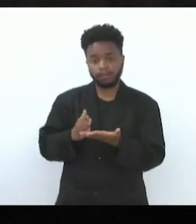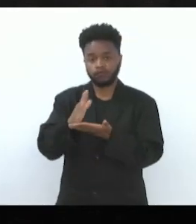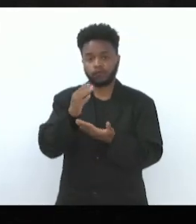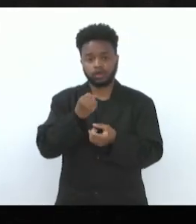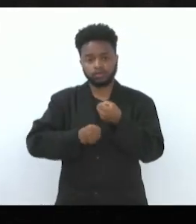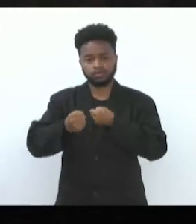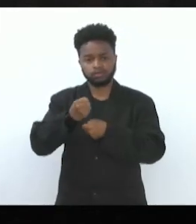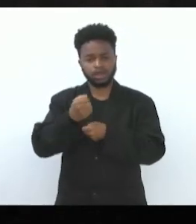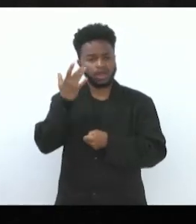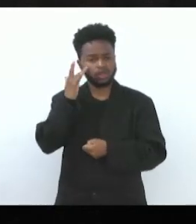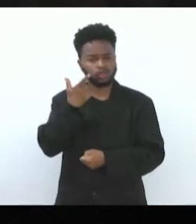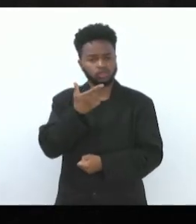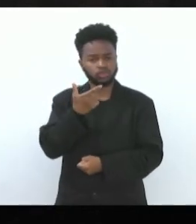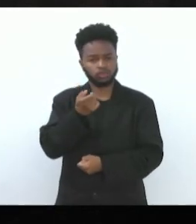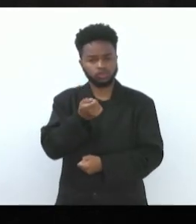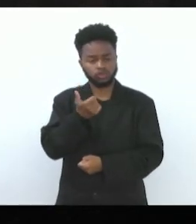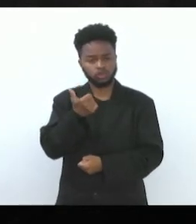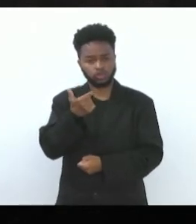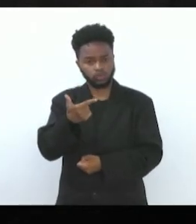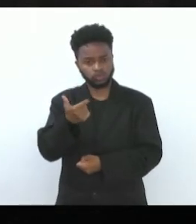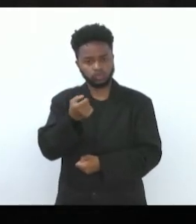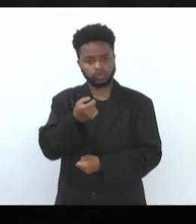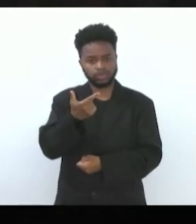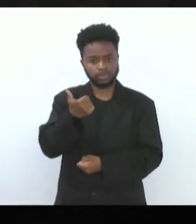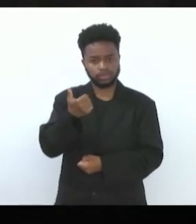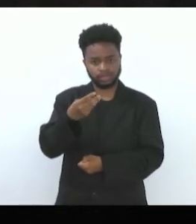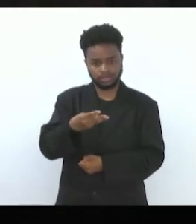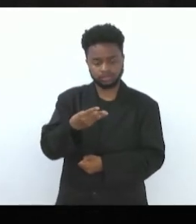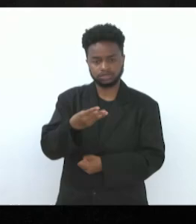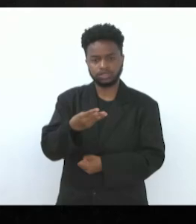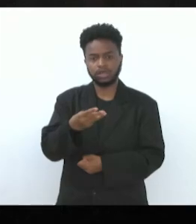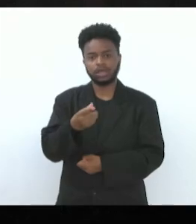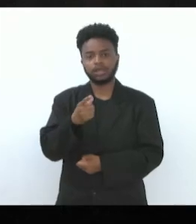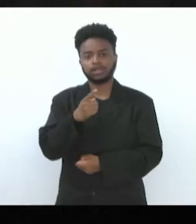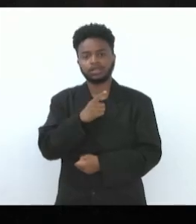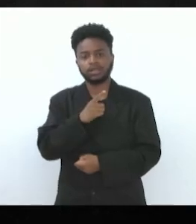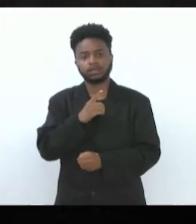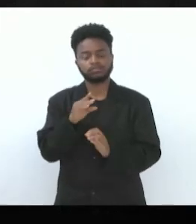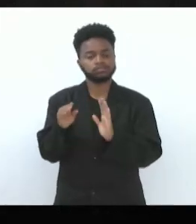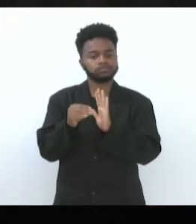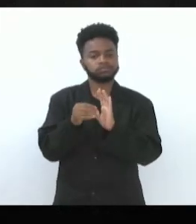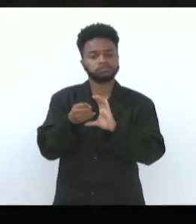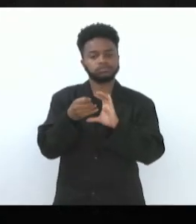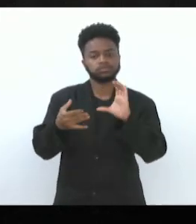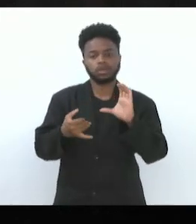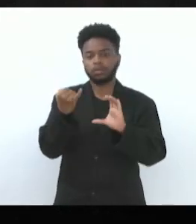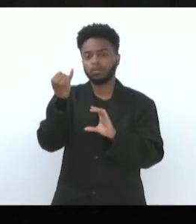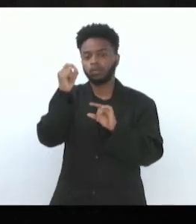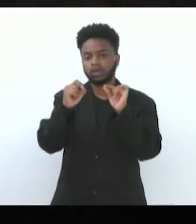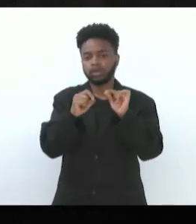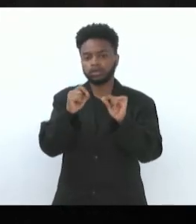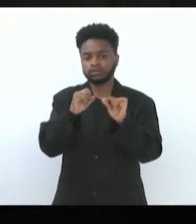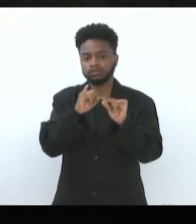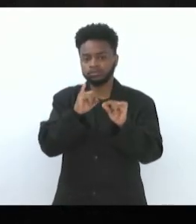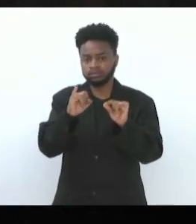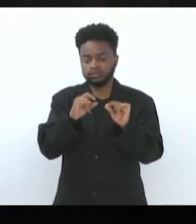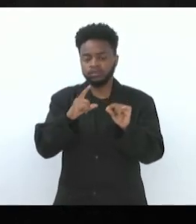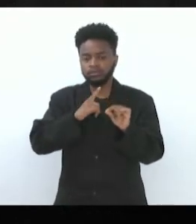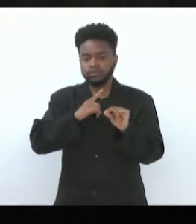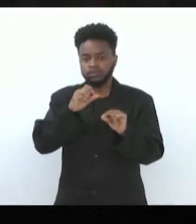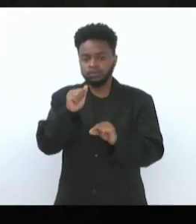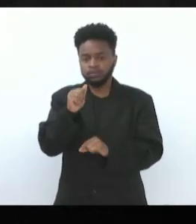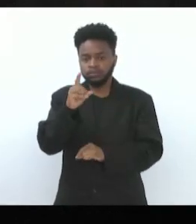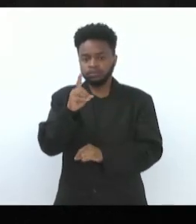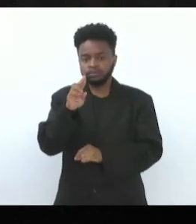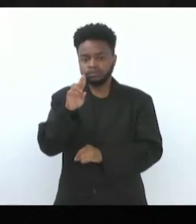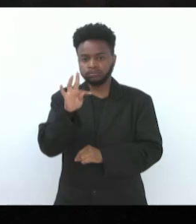que em 2012, 2013, que estabelecia como uma questão importantíssima que todas as áreas que não tivessem adutora, que